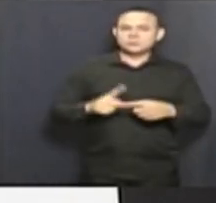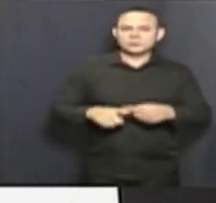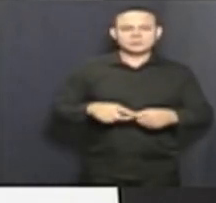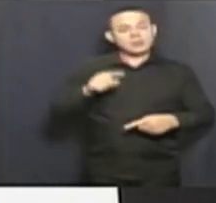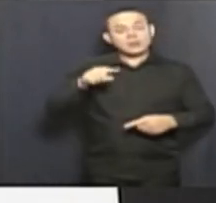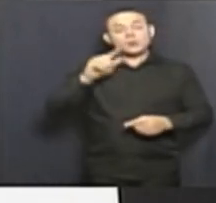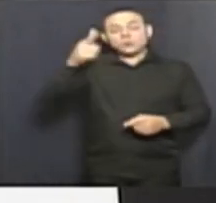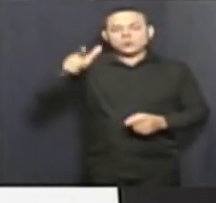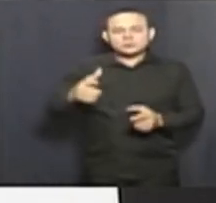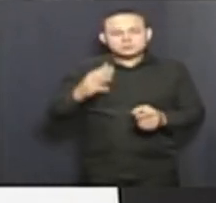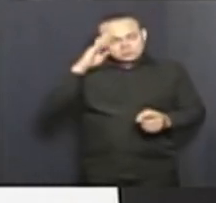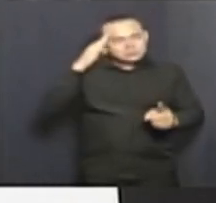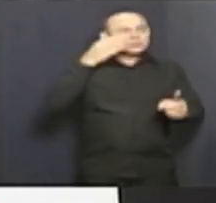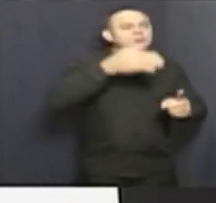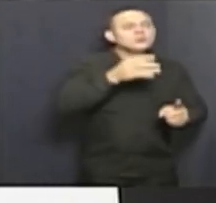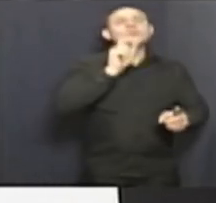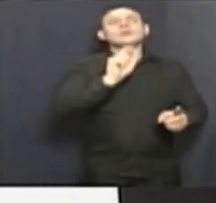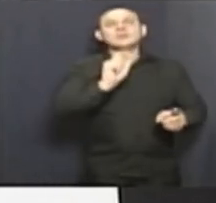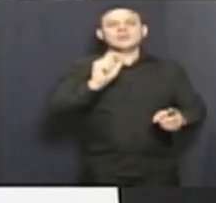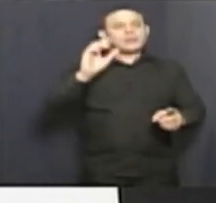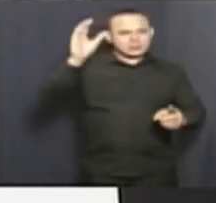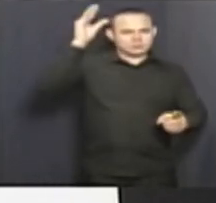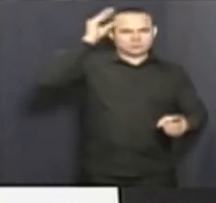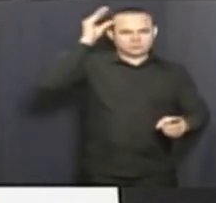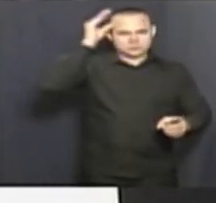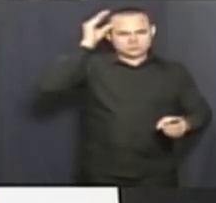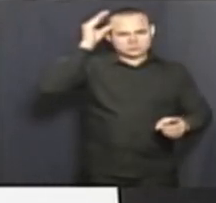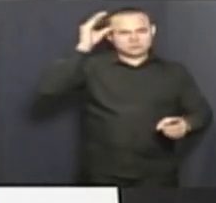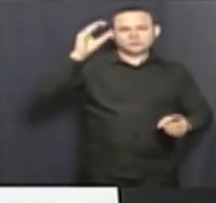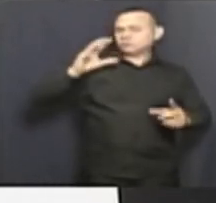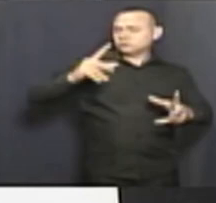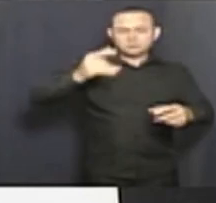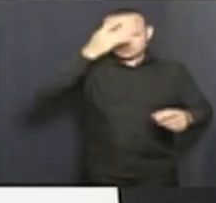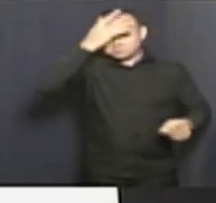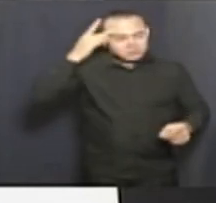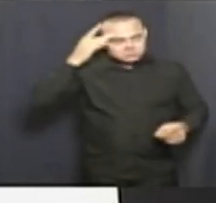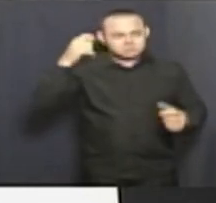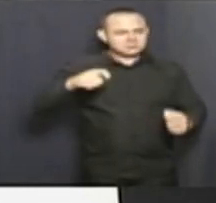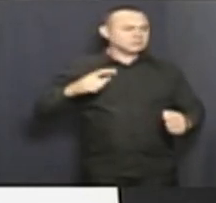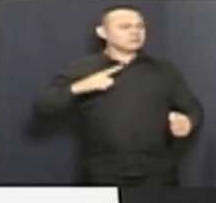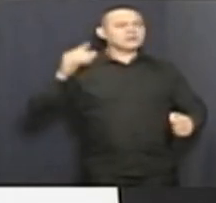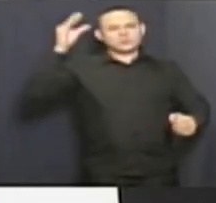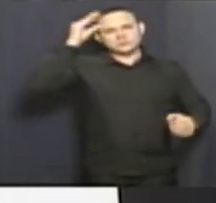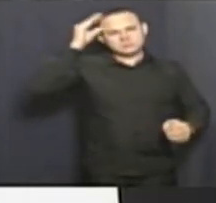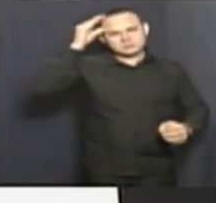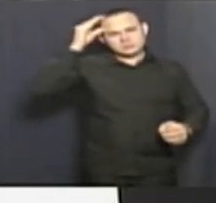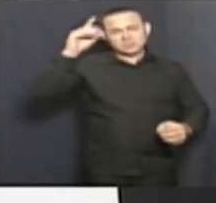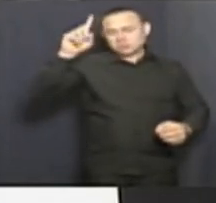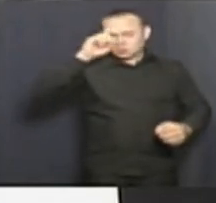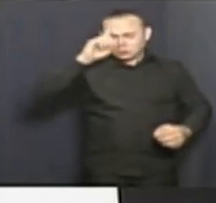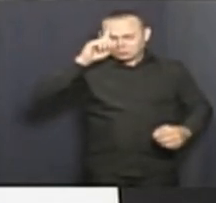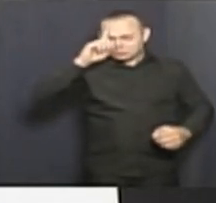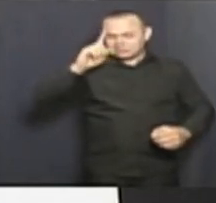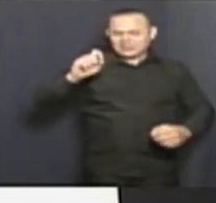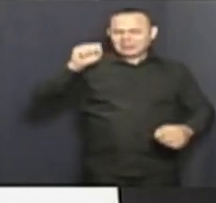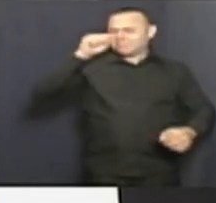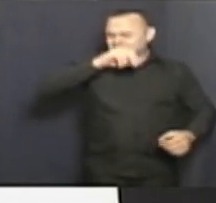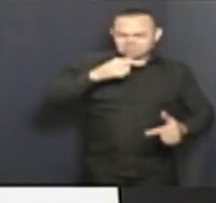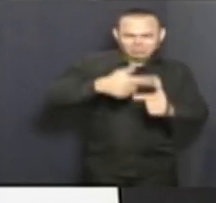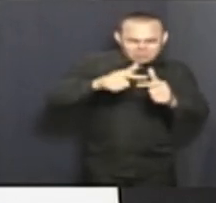linha a linha da conscientização a inventa multando todos os dias com o terrorismo só se conscientiza as